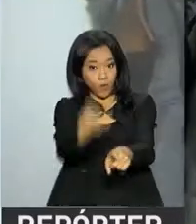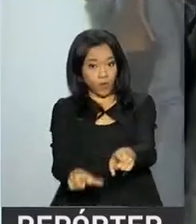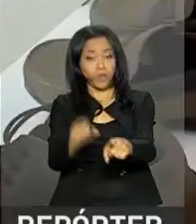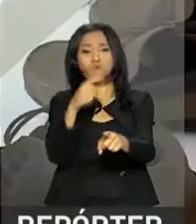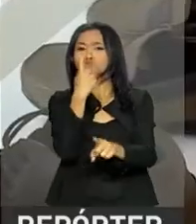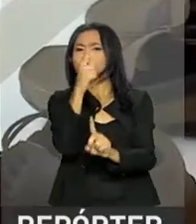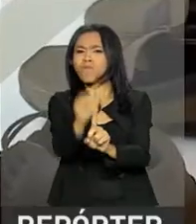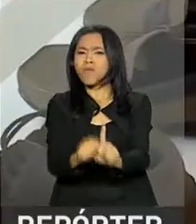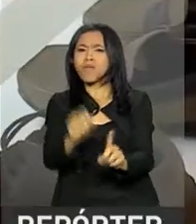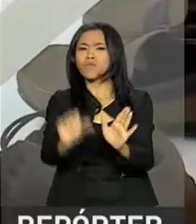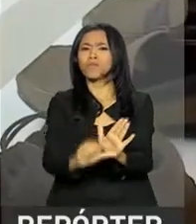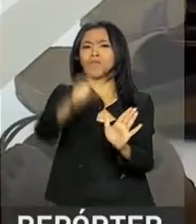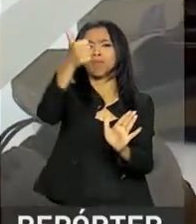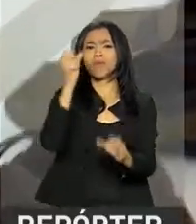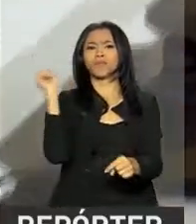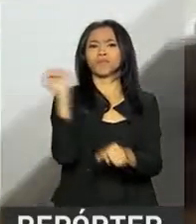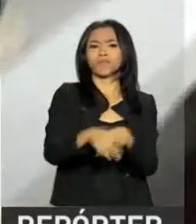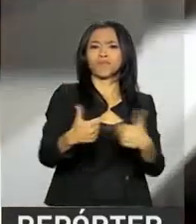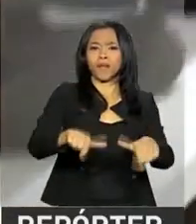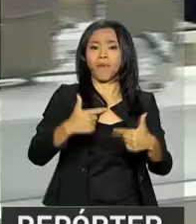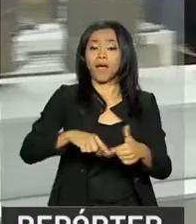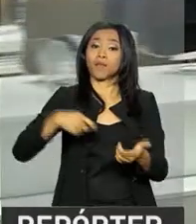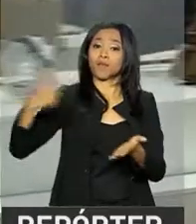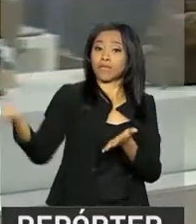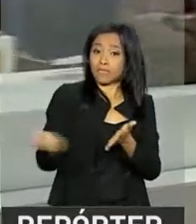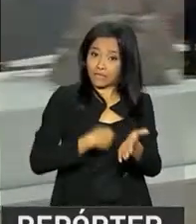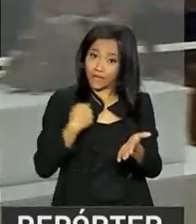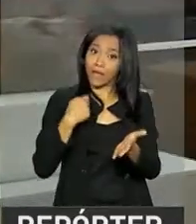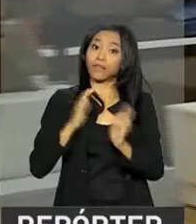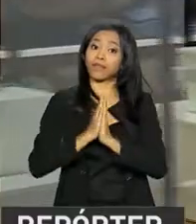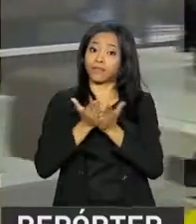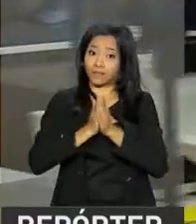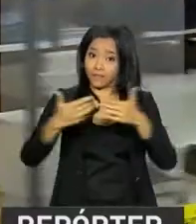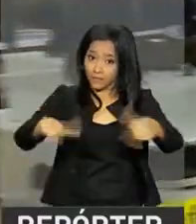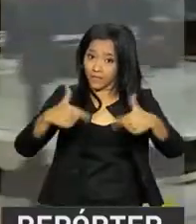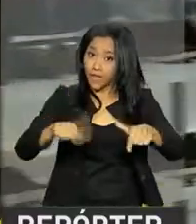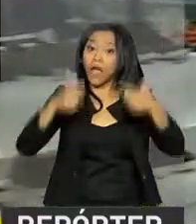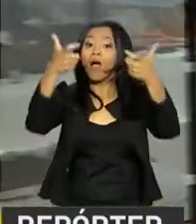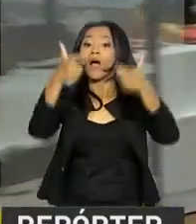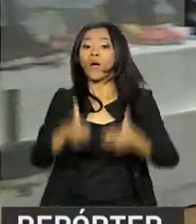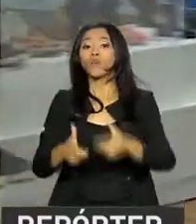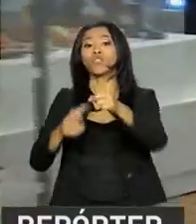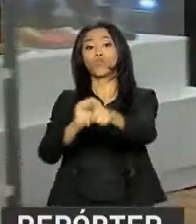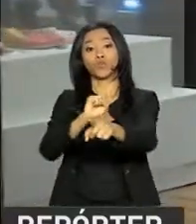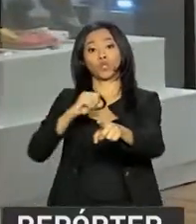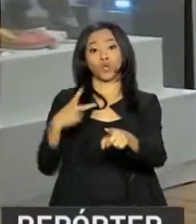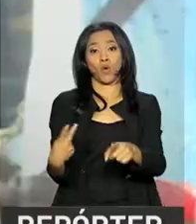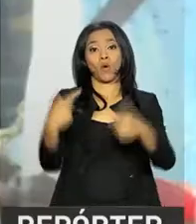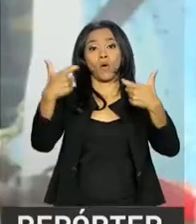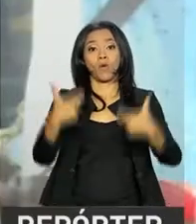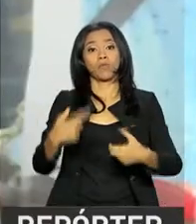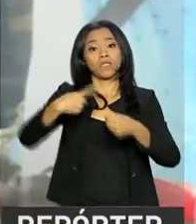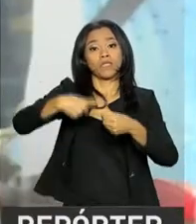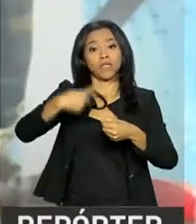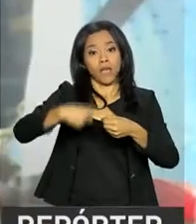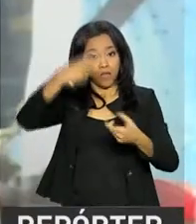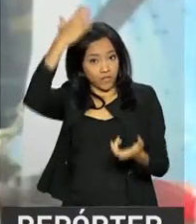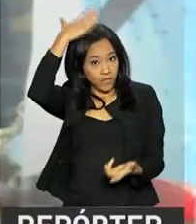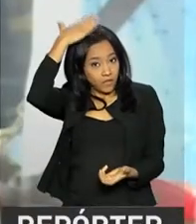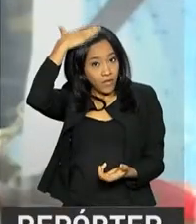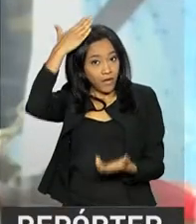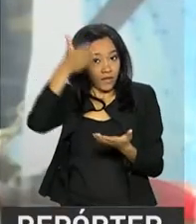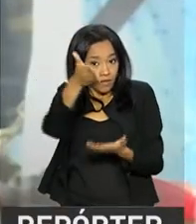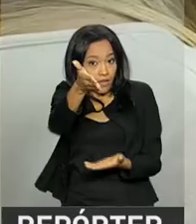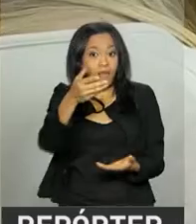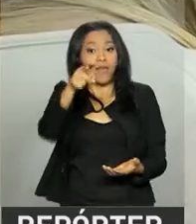há um mês o primeiro emprego com carteira assinada nessa loja, em um shopping de Foz do Iguaçu, no Paraná. A vendedora conta que